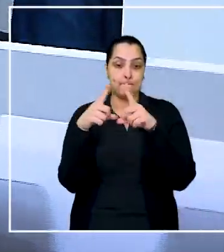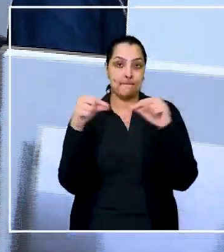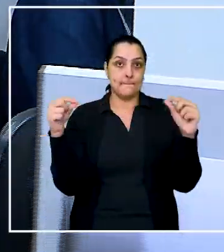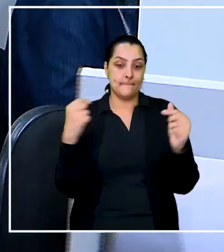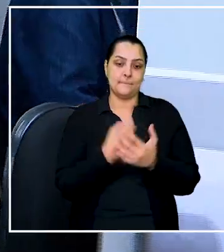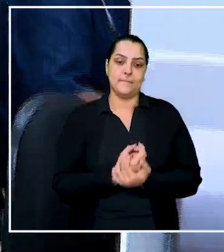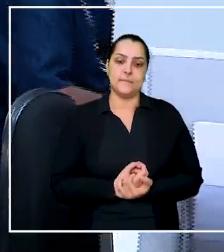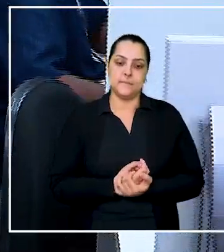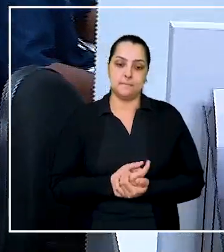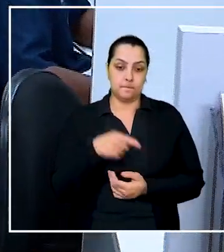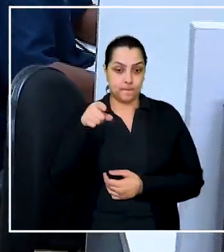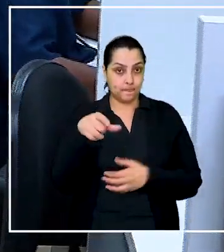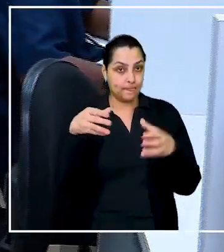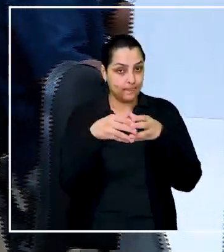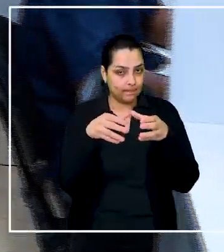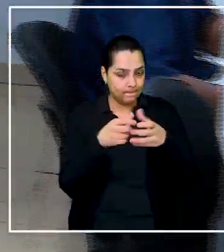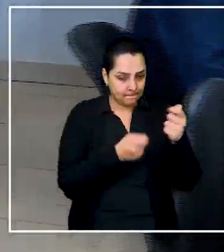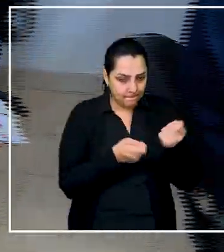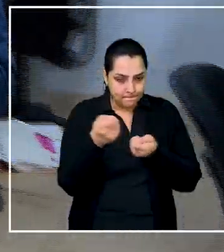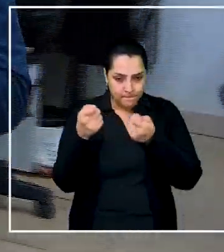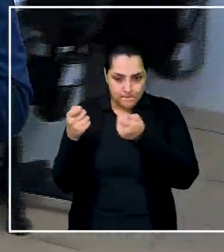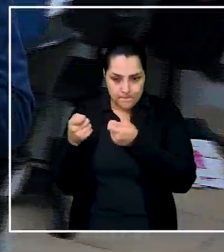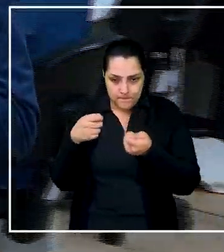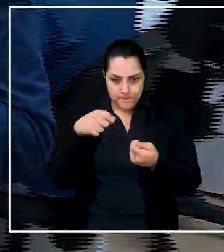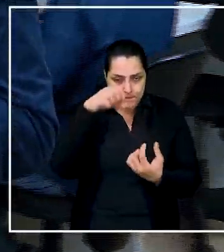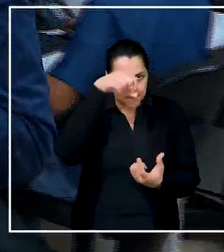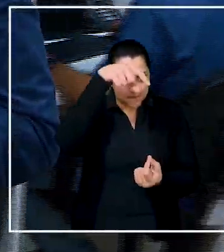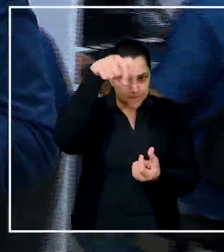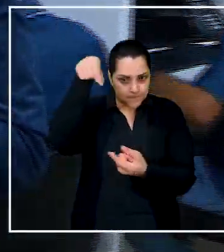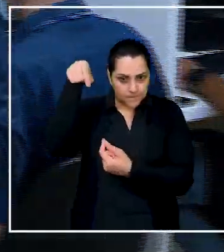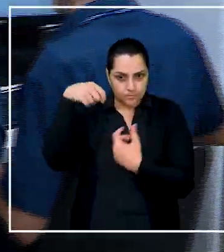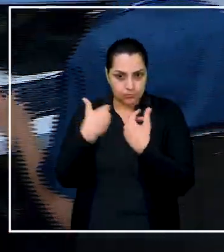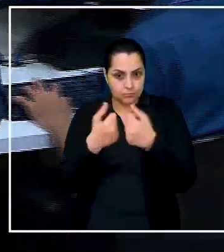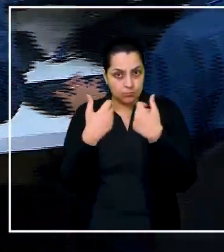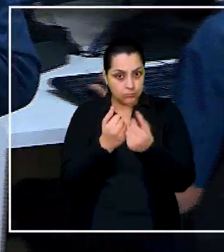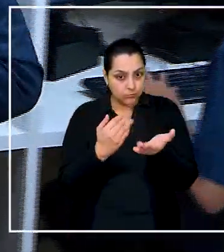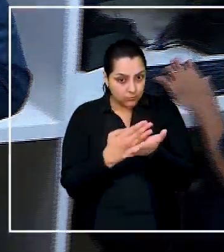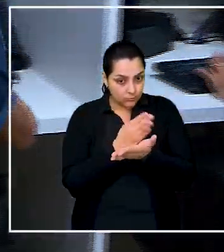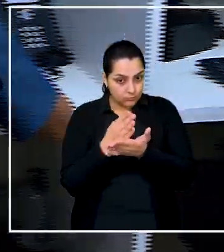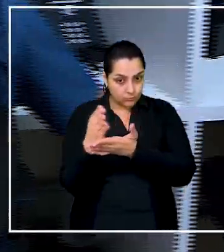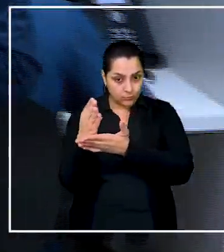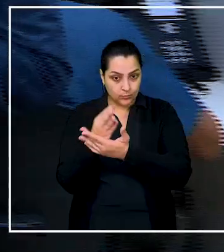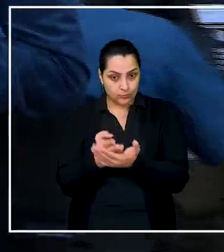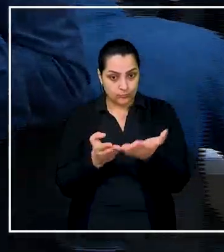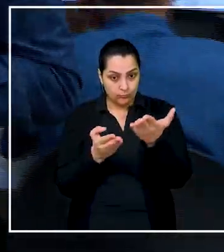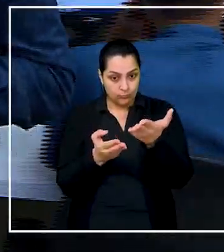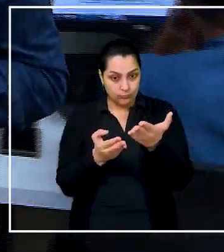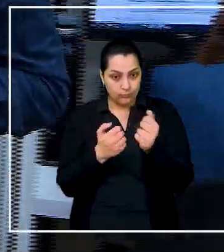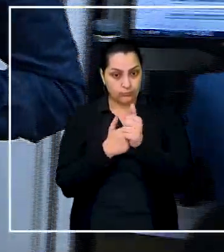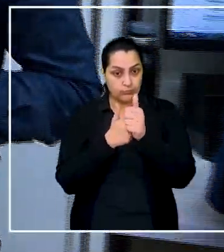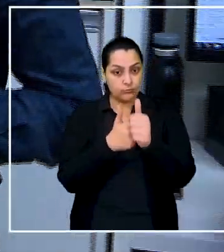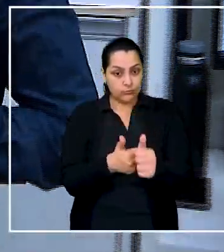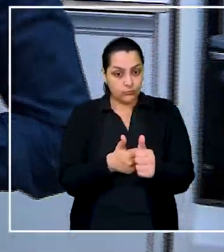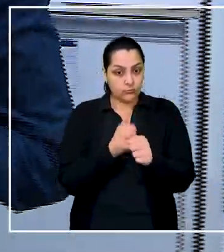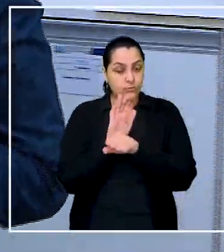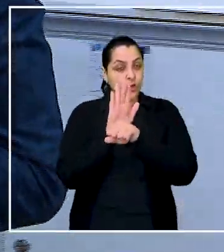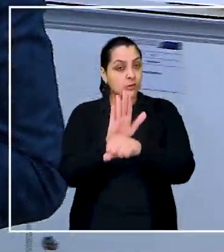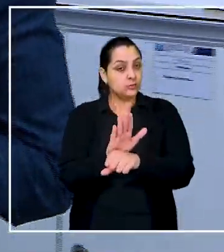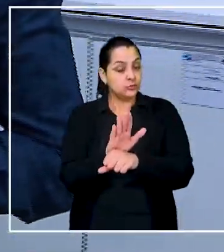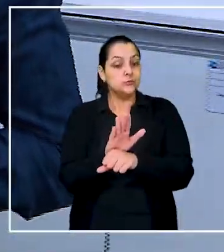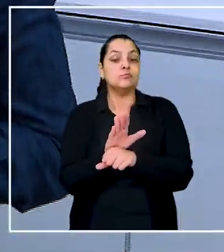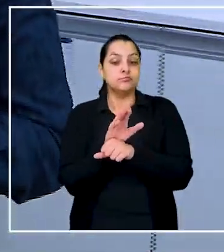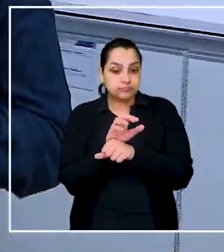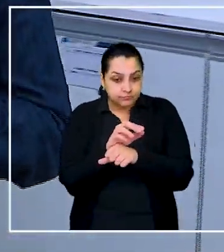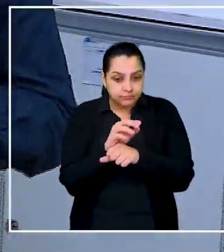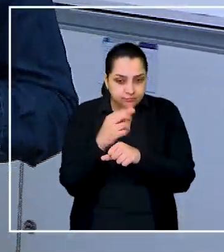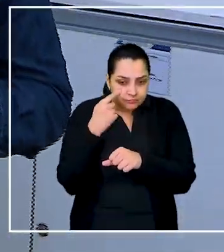transporte urbano de Brasília. Essa equipe monitora a localização dos ônibus com GPS. O acompanhamento ajuda a